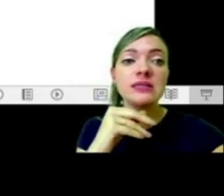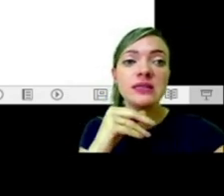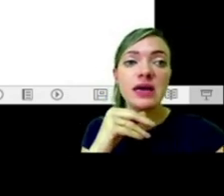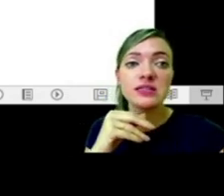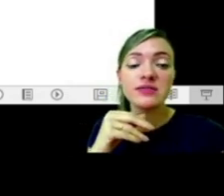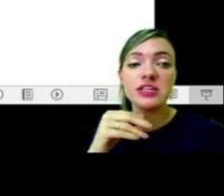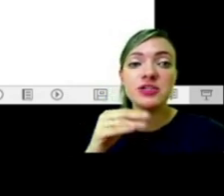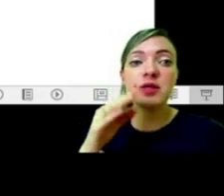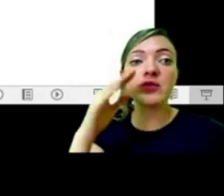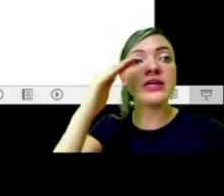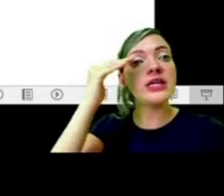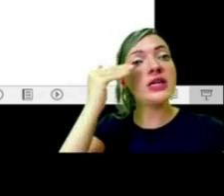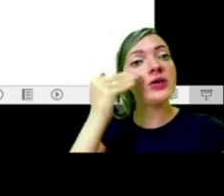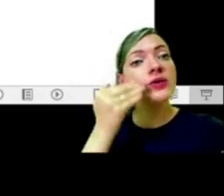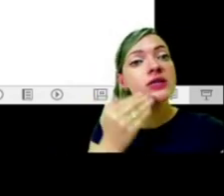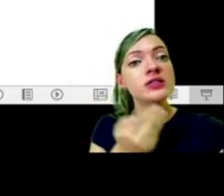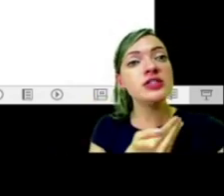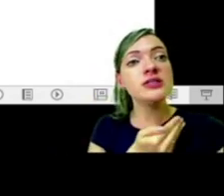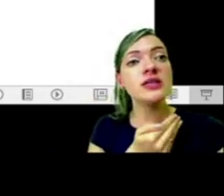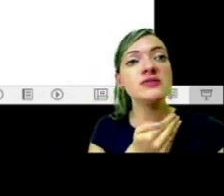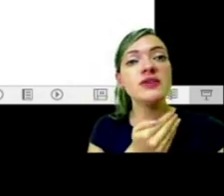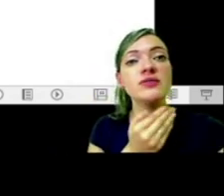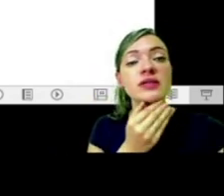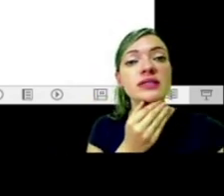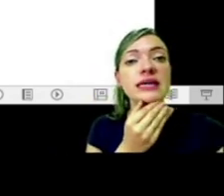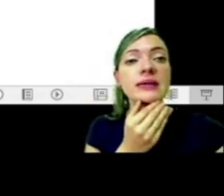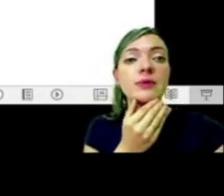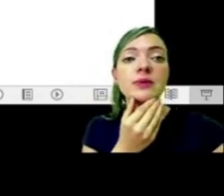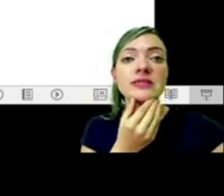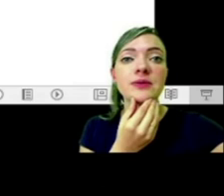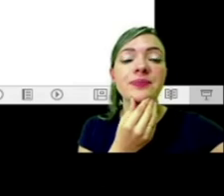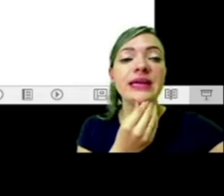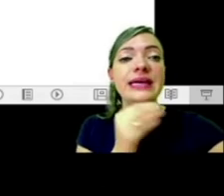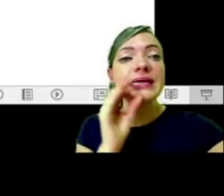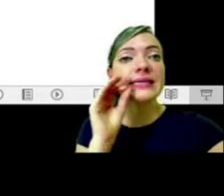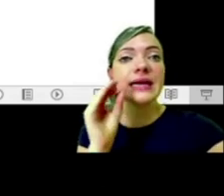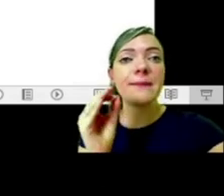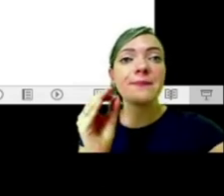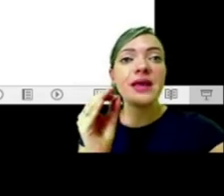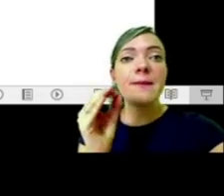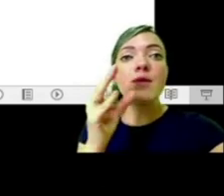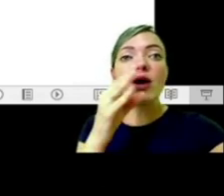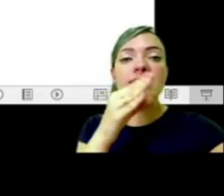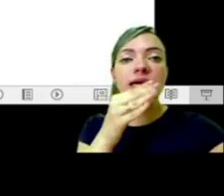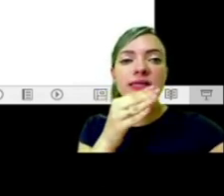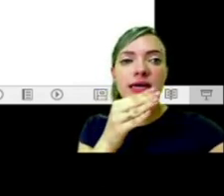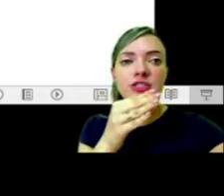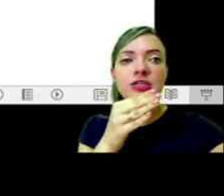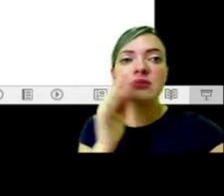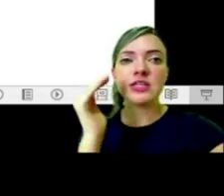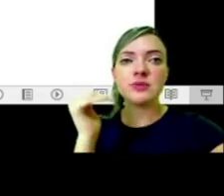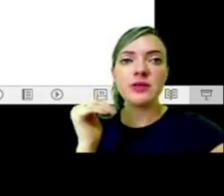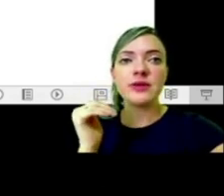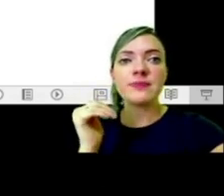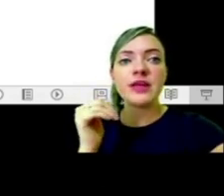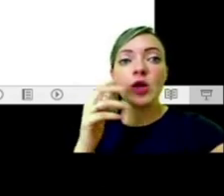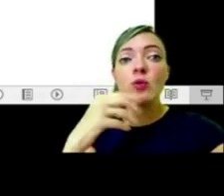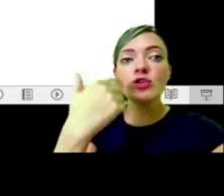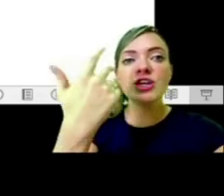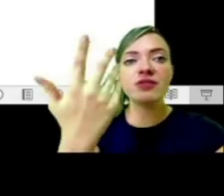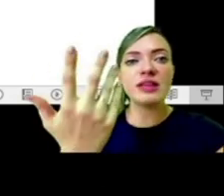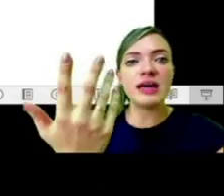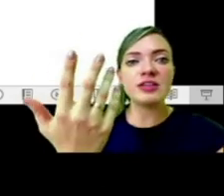diminuição da densidade. Você vai diminuir o índice de seres vivos ali daquela população. Letra A. Mortalidade, né,